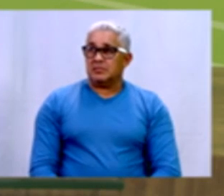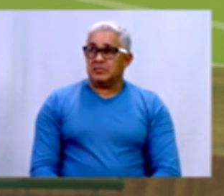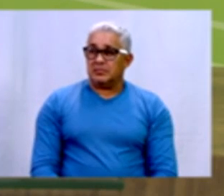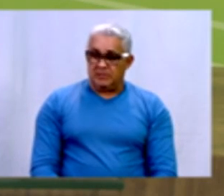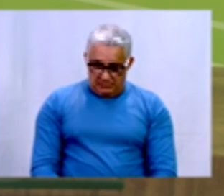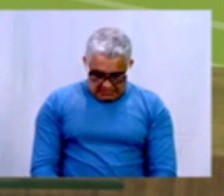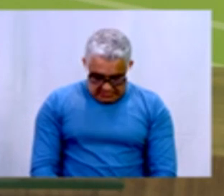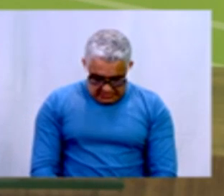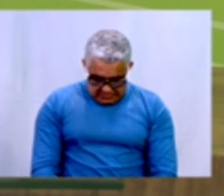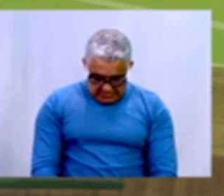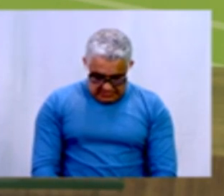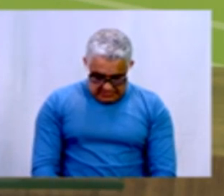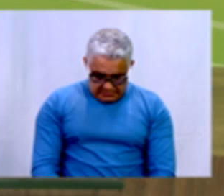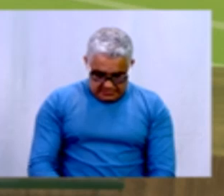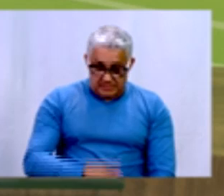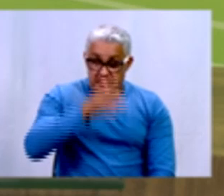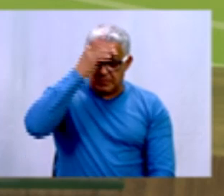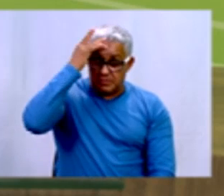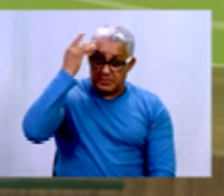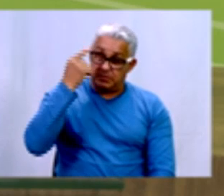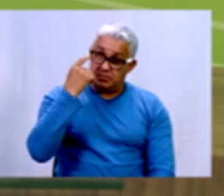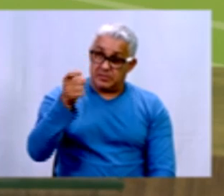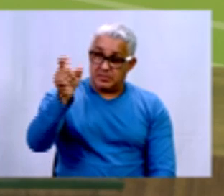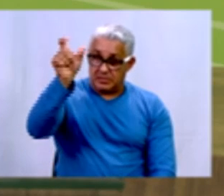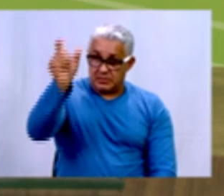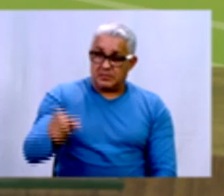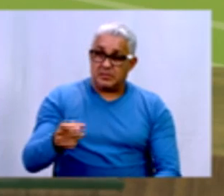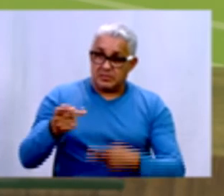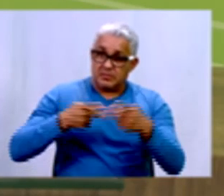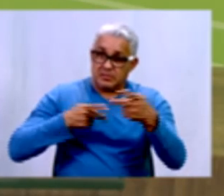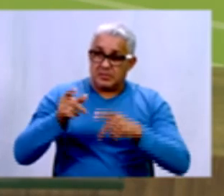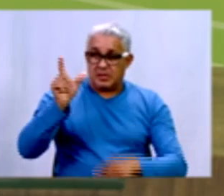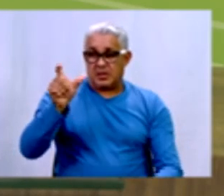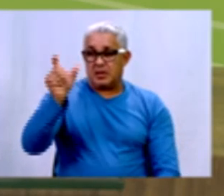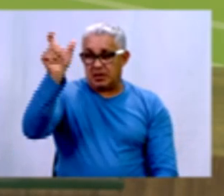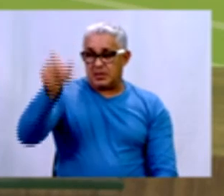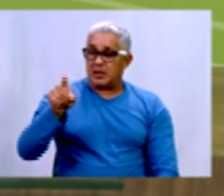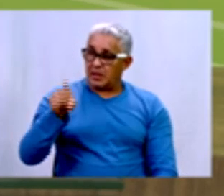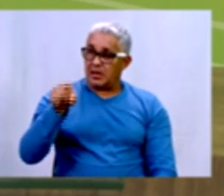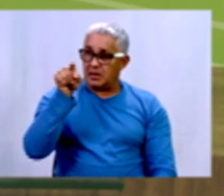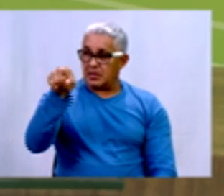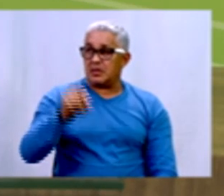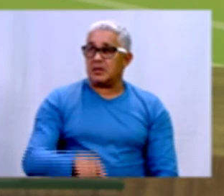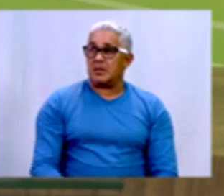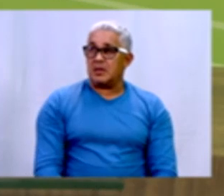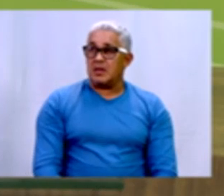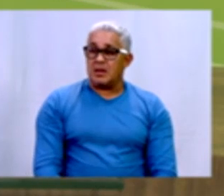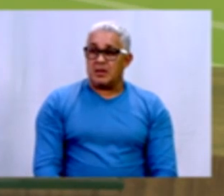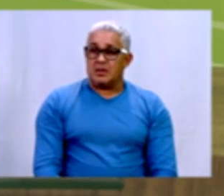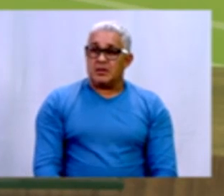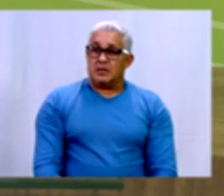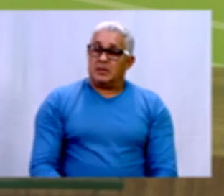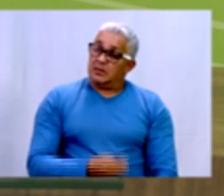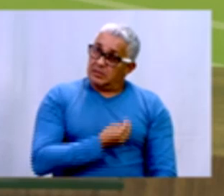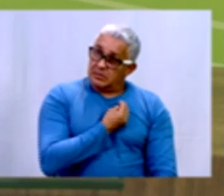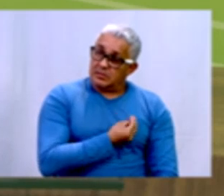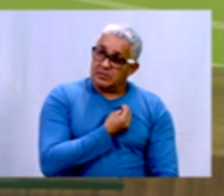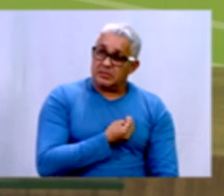a pessoa que é a mais interessada pelo projeto, né? Que é o cliente. E ele estando